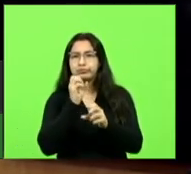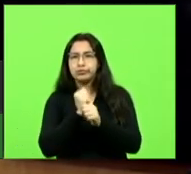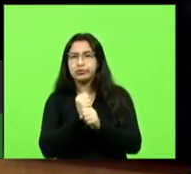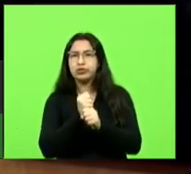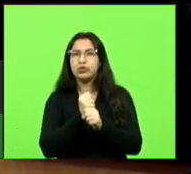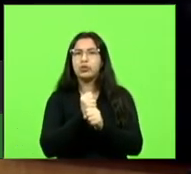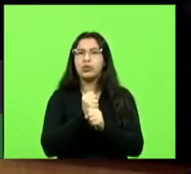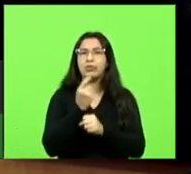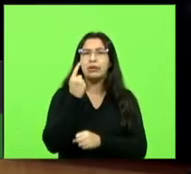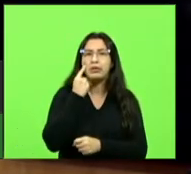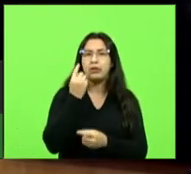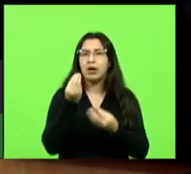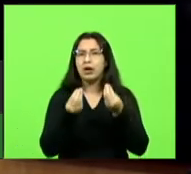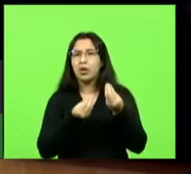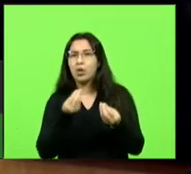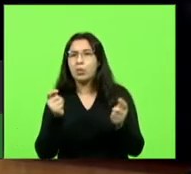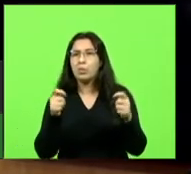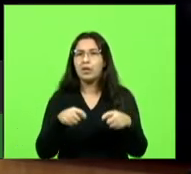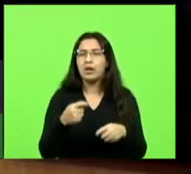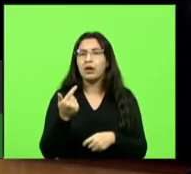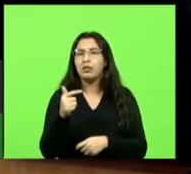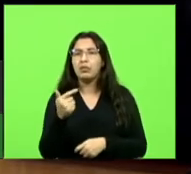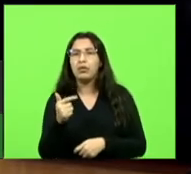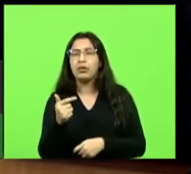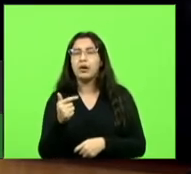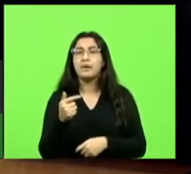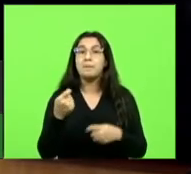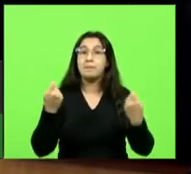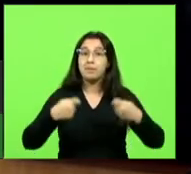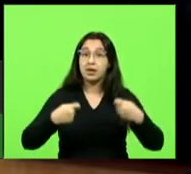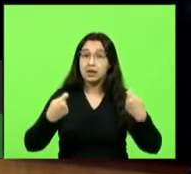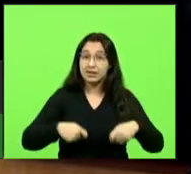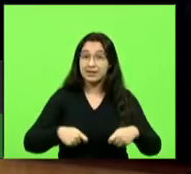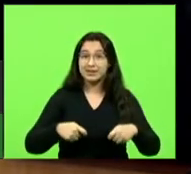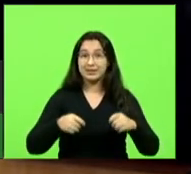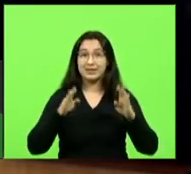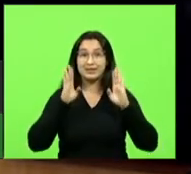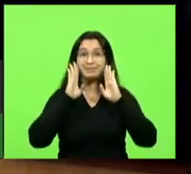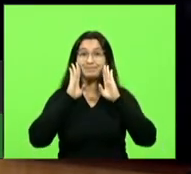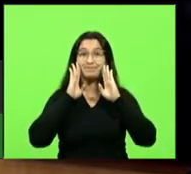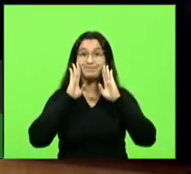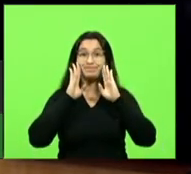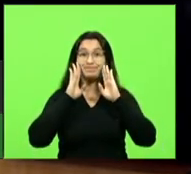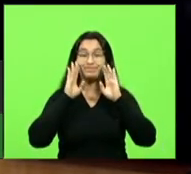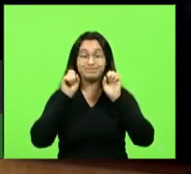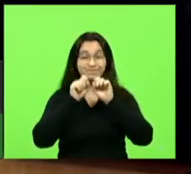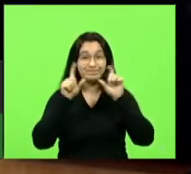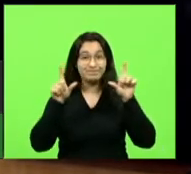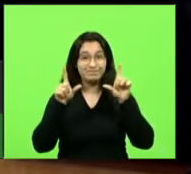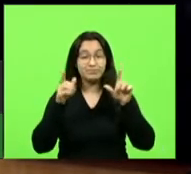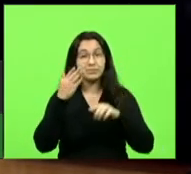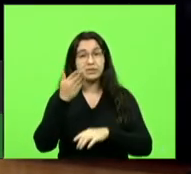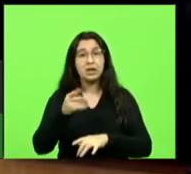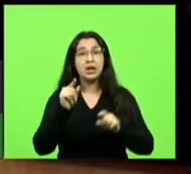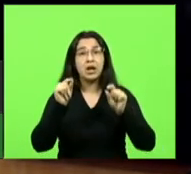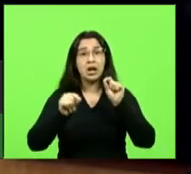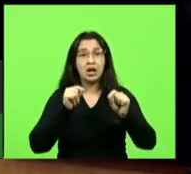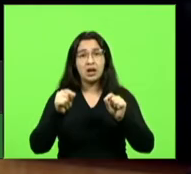cálculos necessários, mas a gente precisa enxergar quem está passando